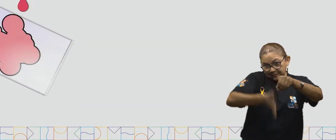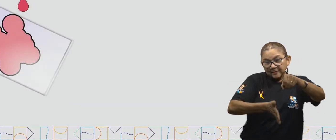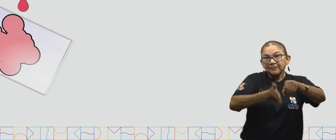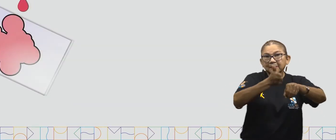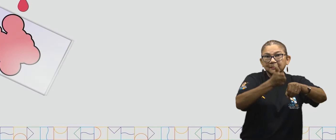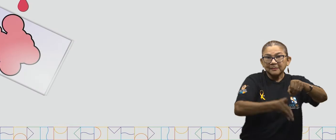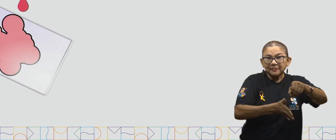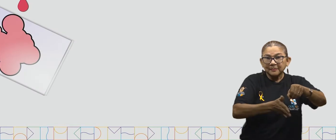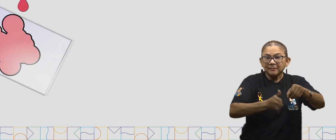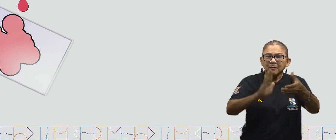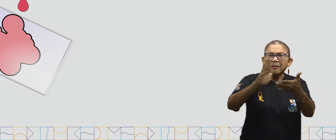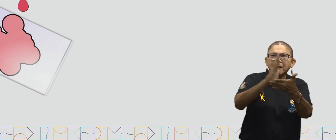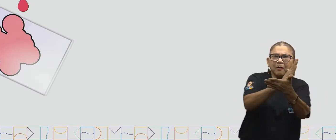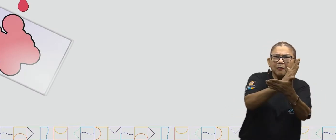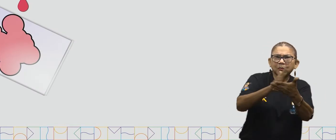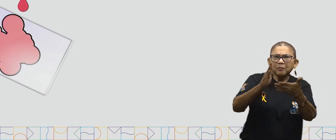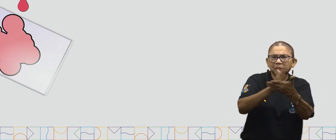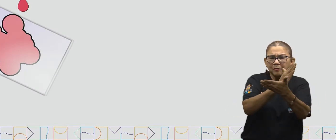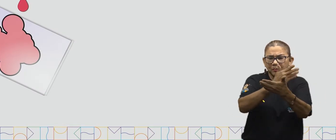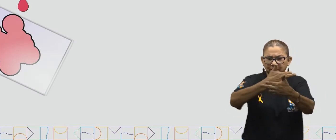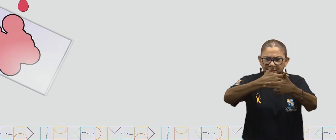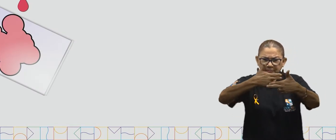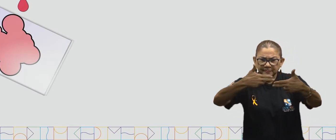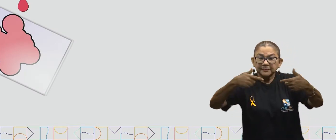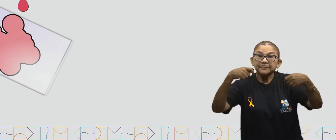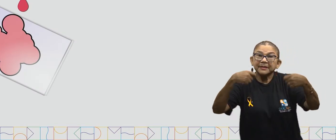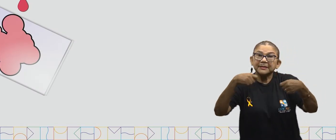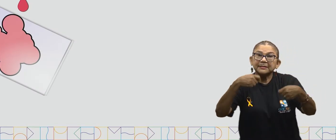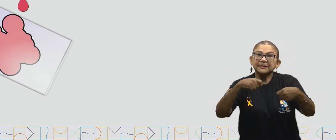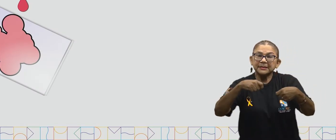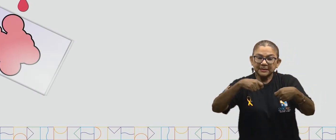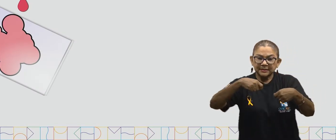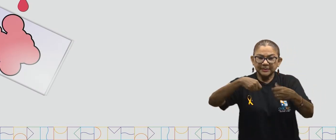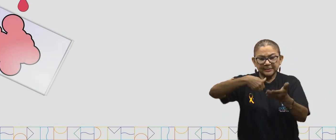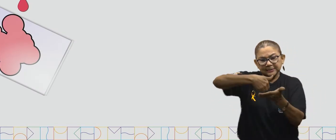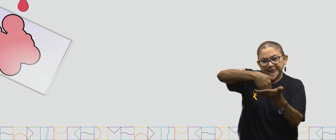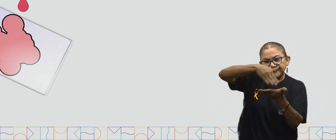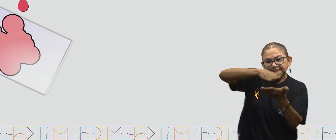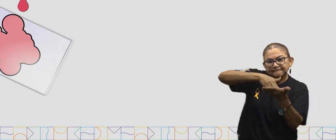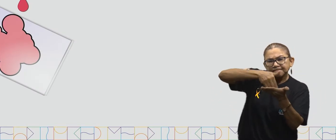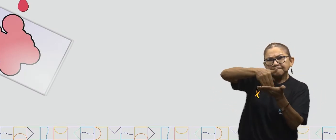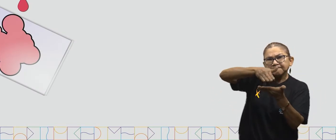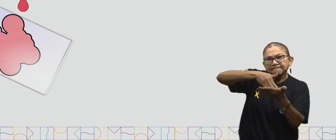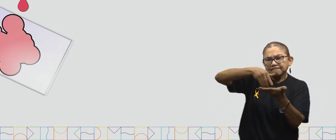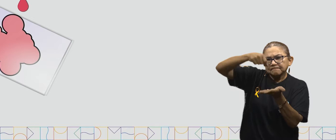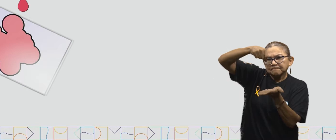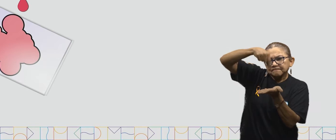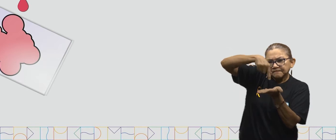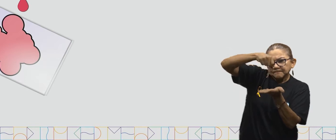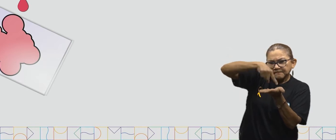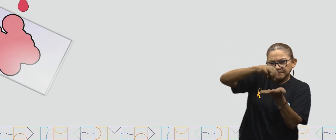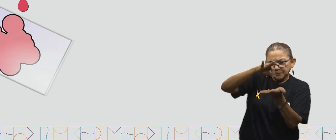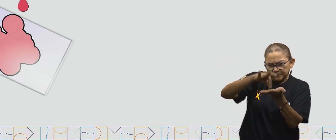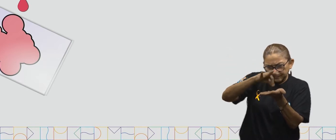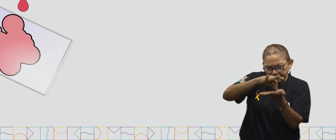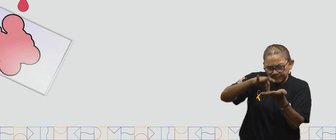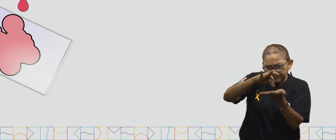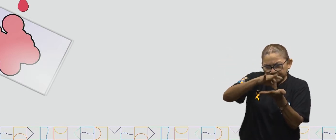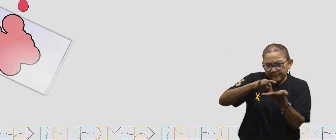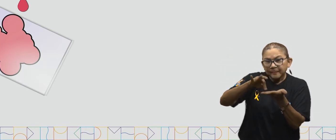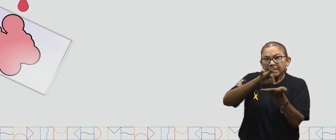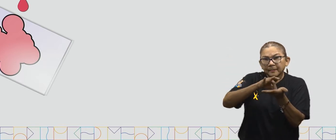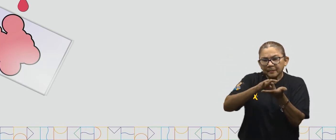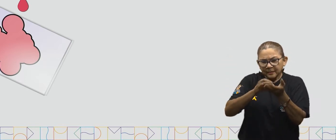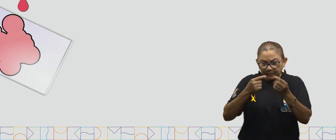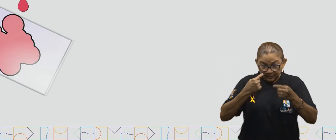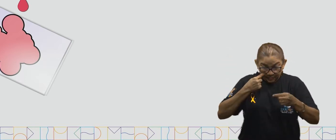Além disso, algumas estruturas precisam ser coloridas ou pigmentadas para que seja possível